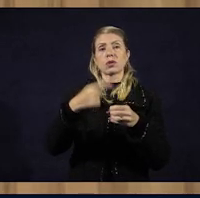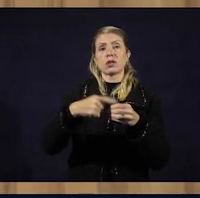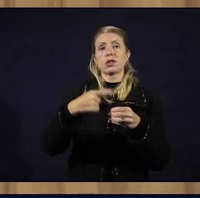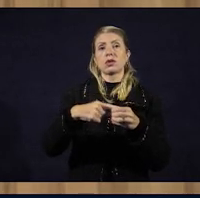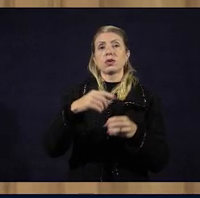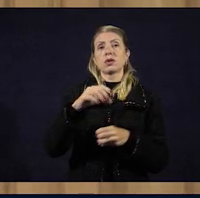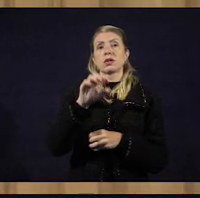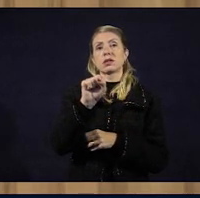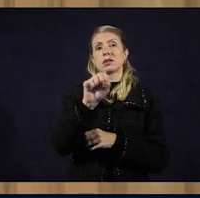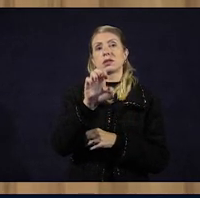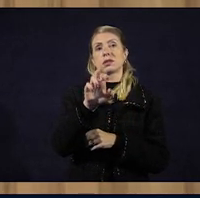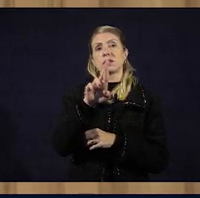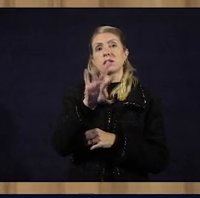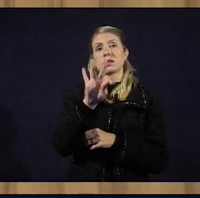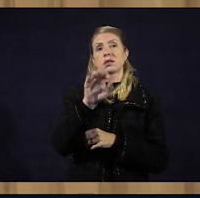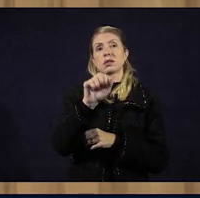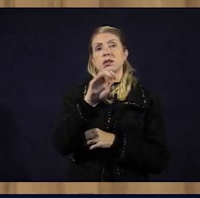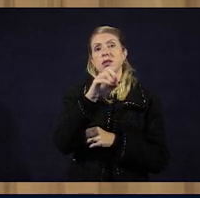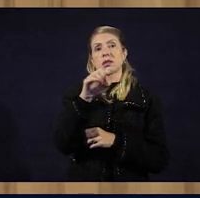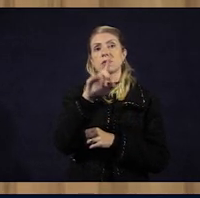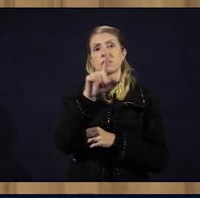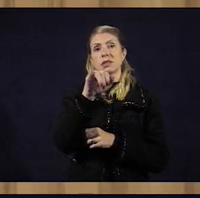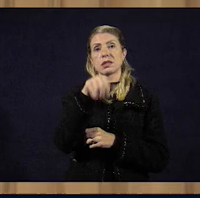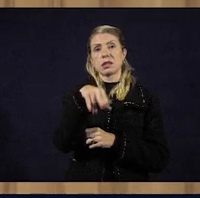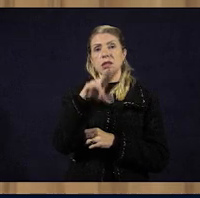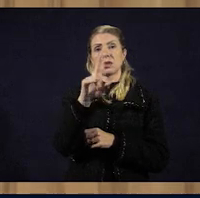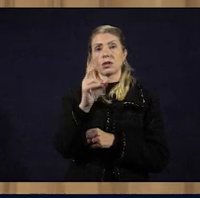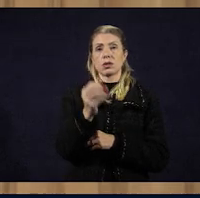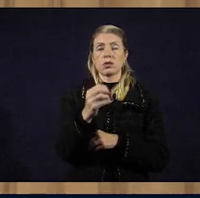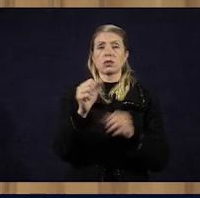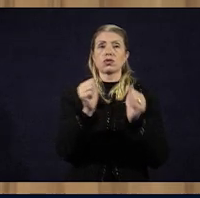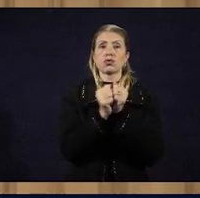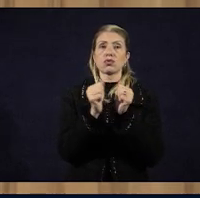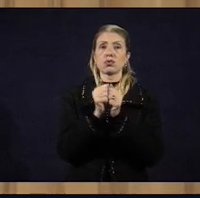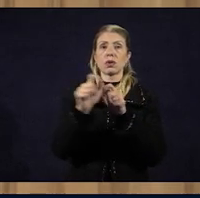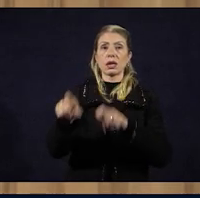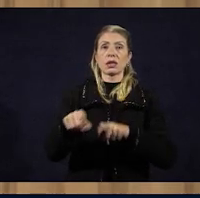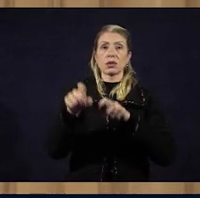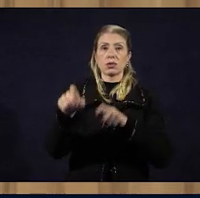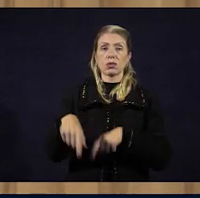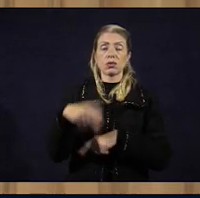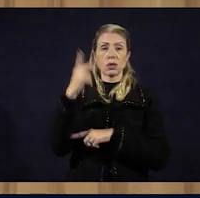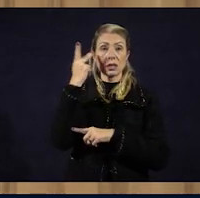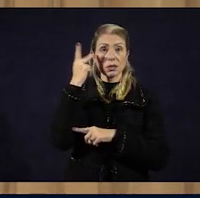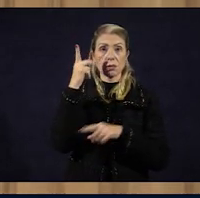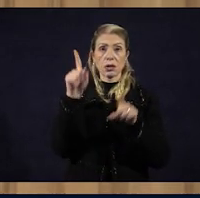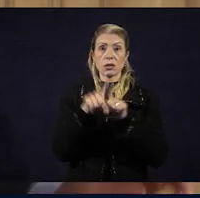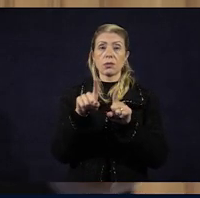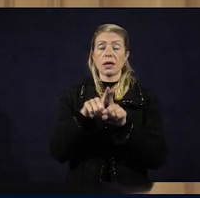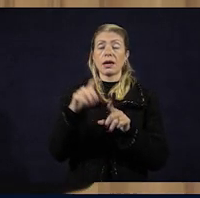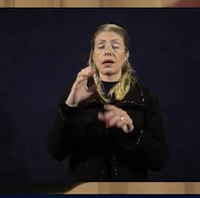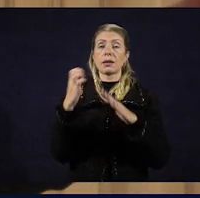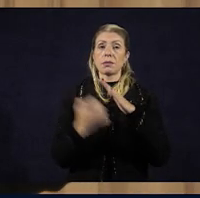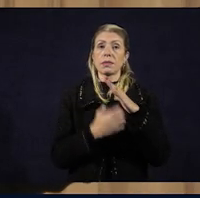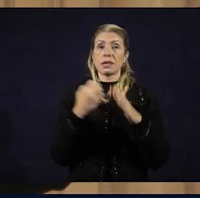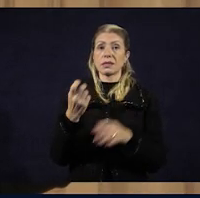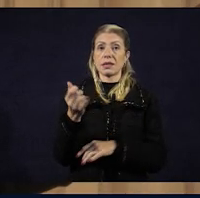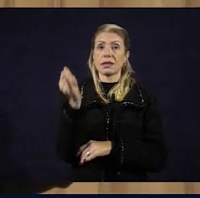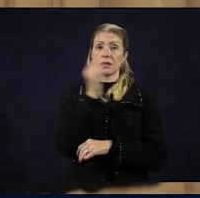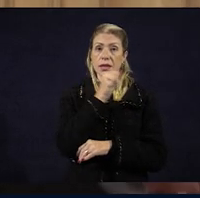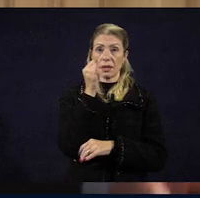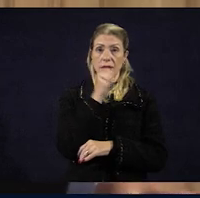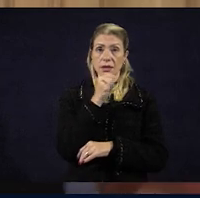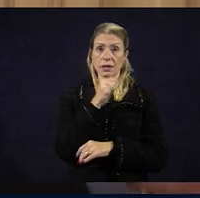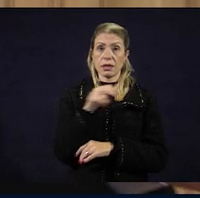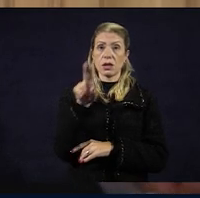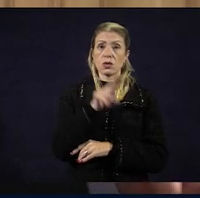secretaria da agricultura e abastecimento do Estado de São Paulo e com uma empresa italiana que produz componentes